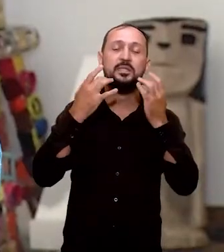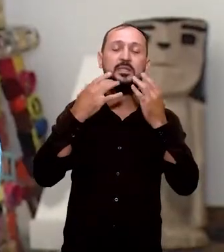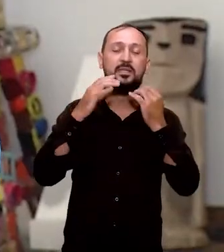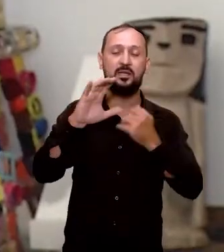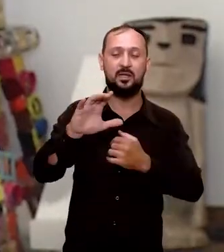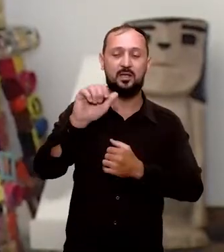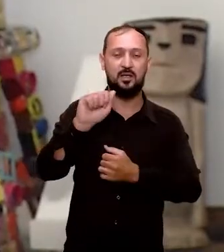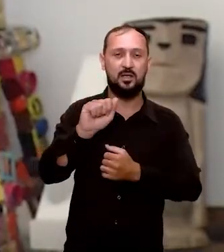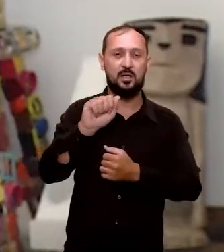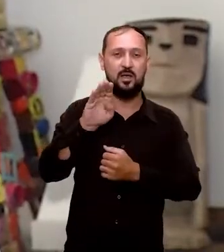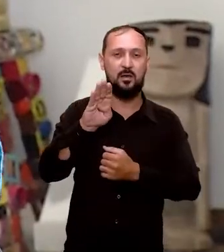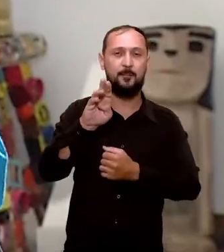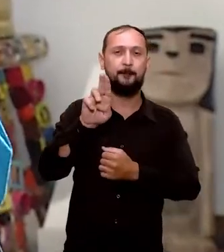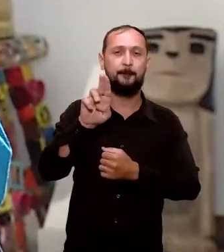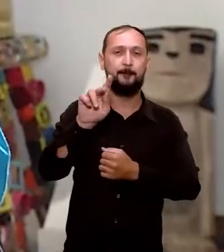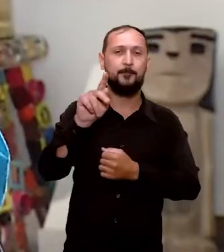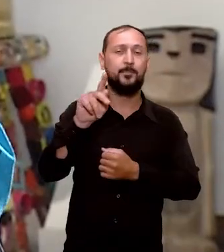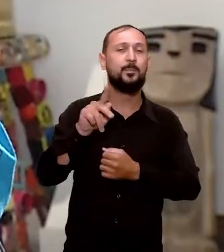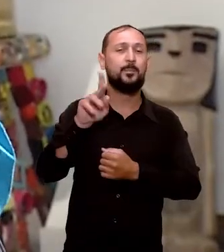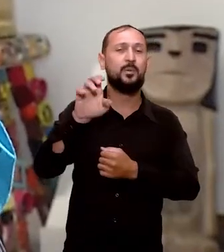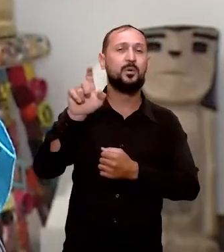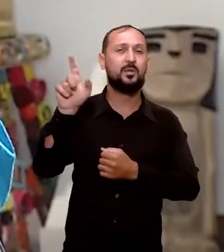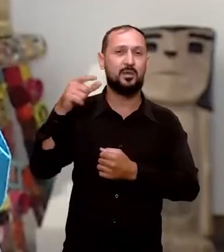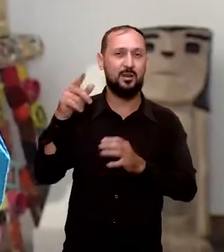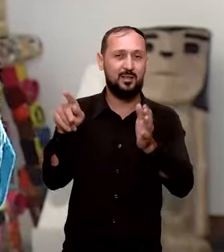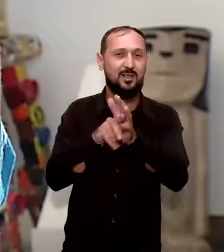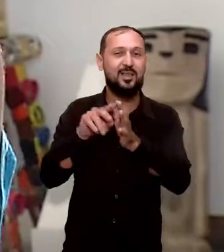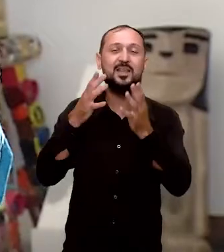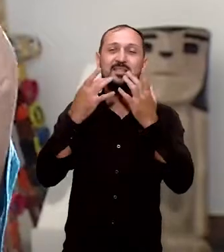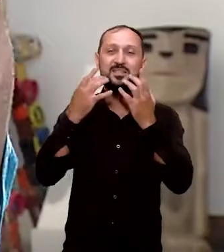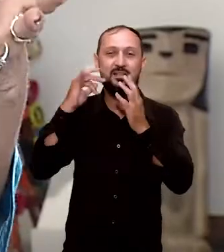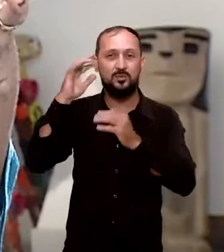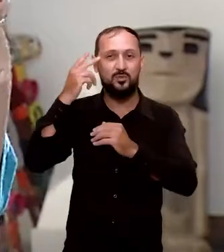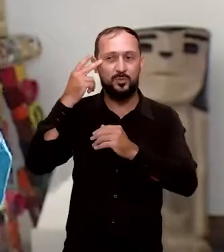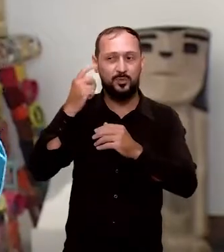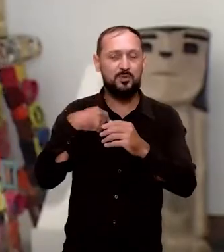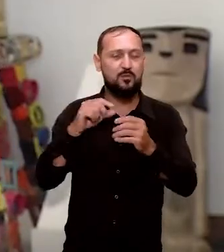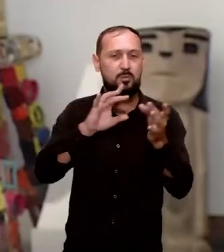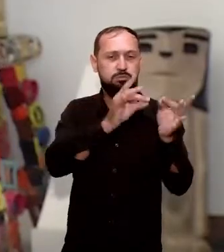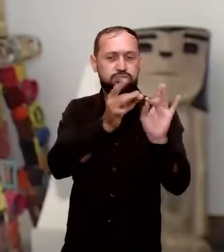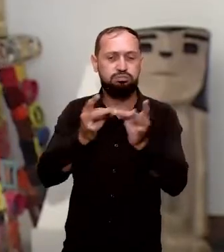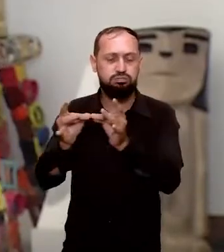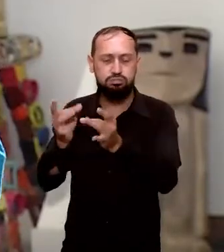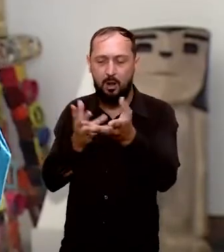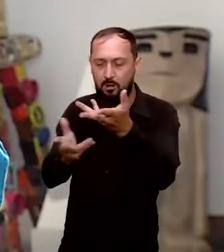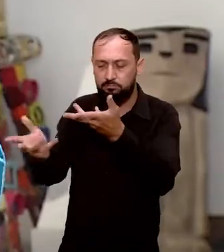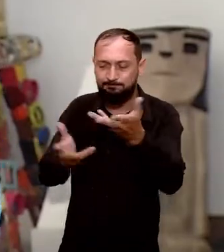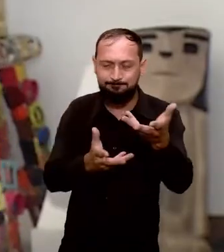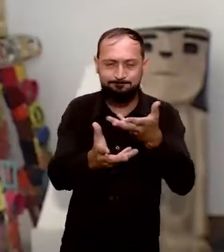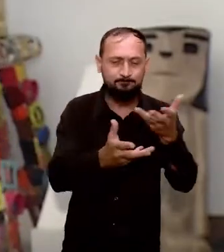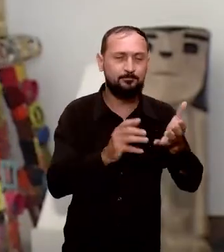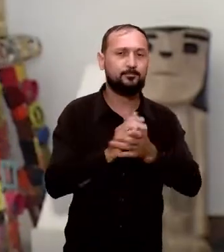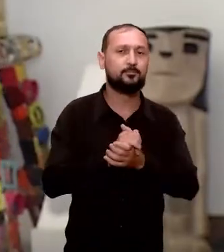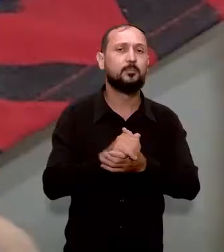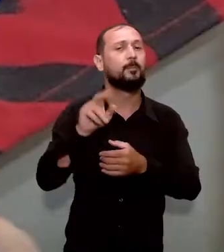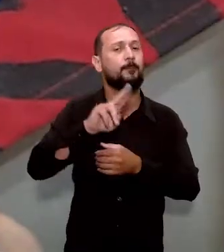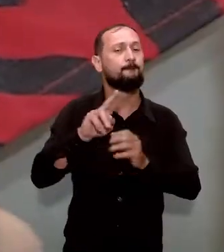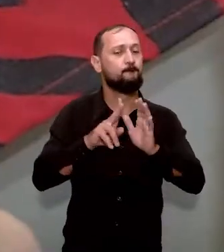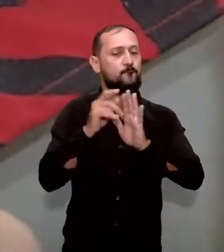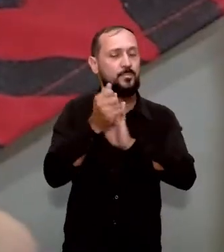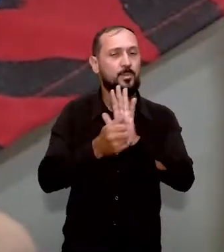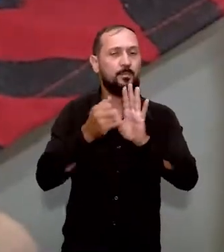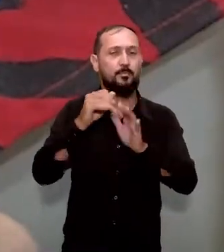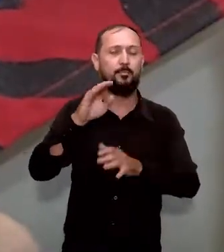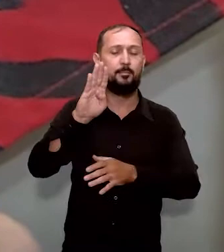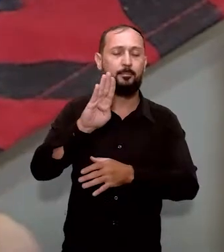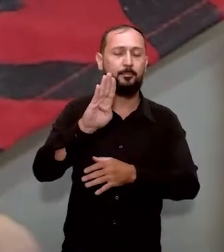teatro kabuki, que era aquele teatro japonês. Então eu fiz oficina com todas essas pessoas, né? Por meio